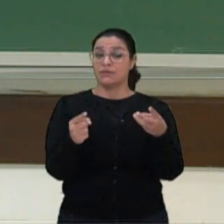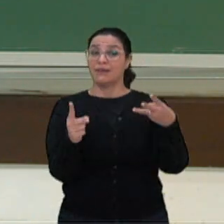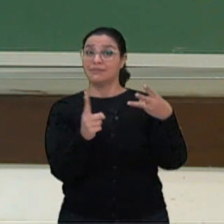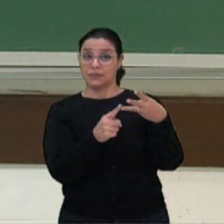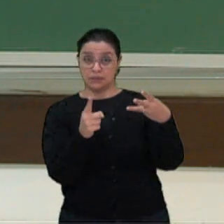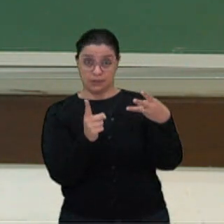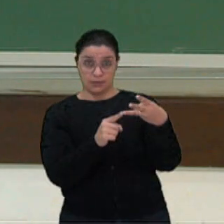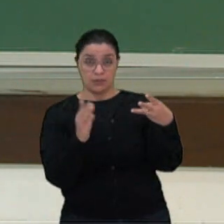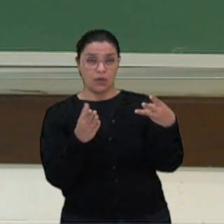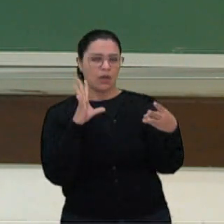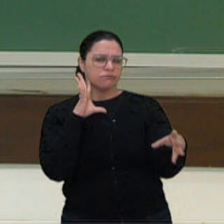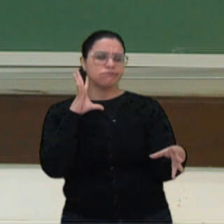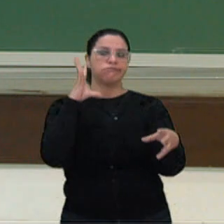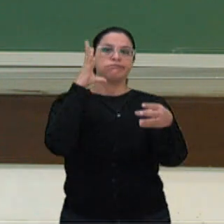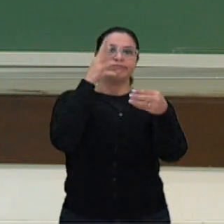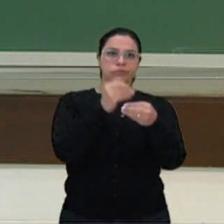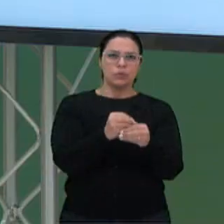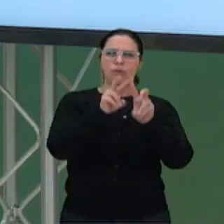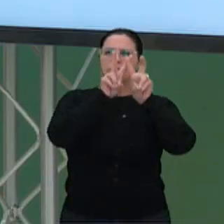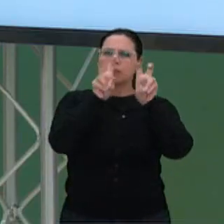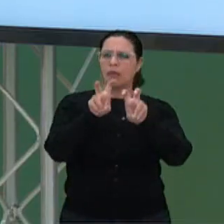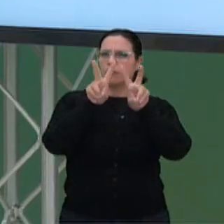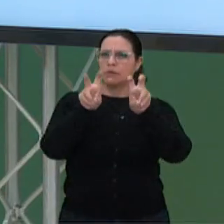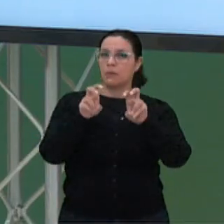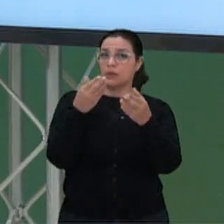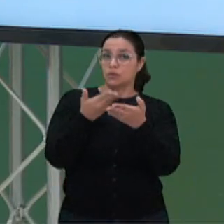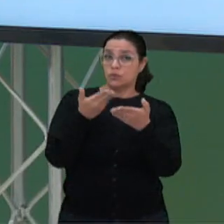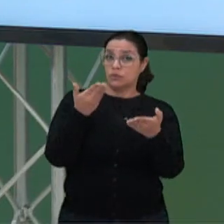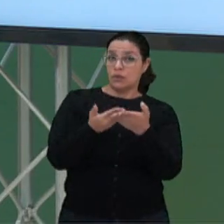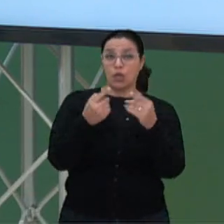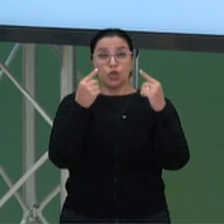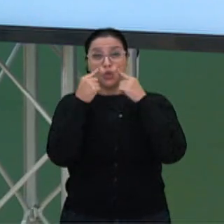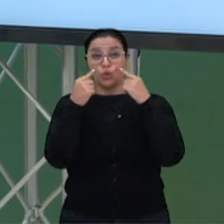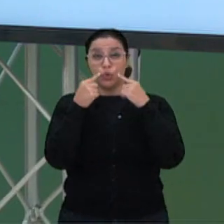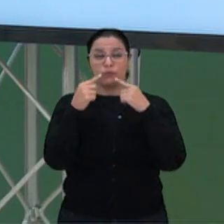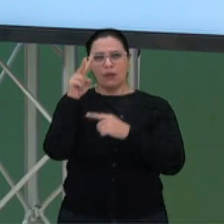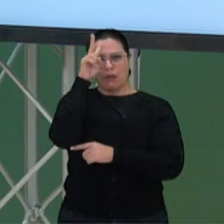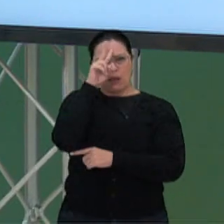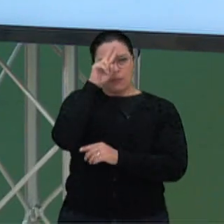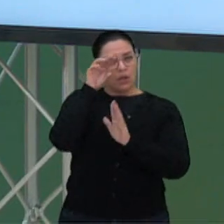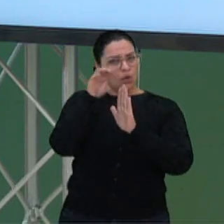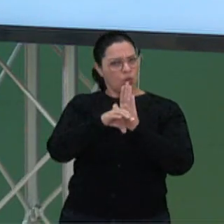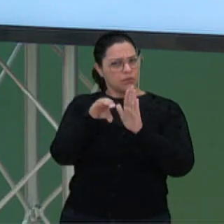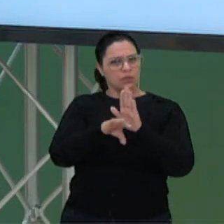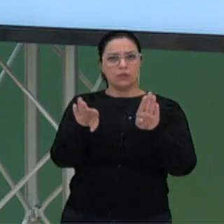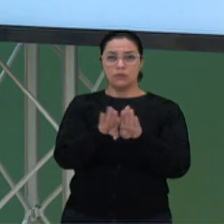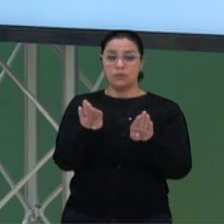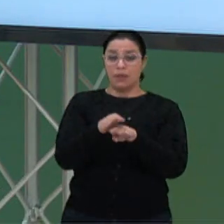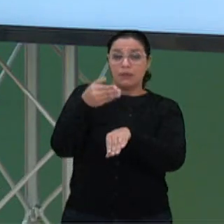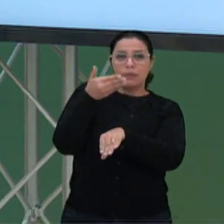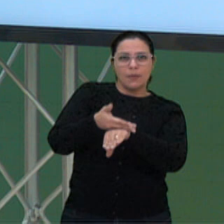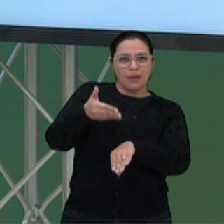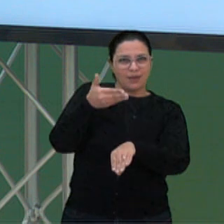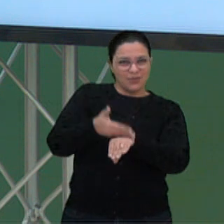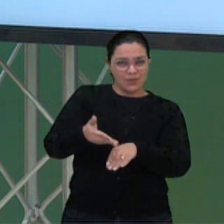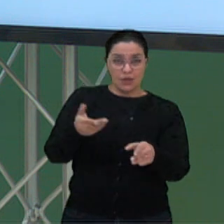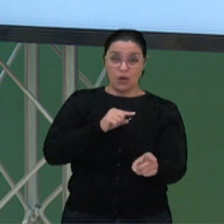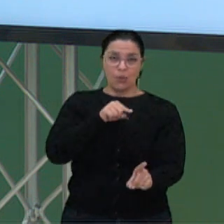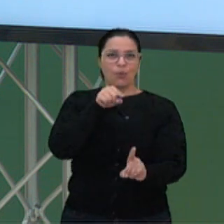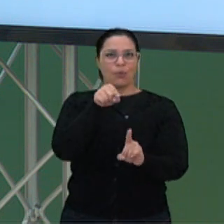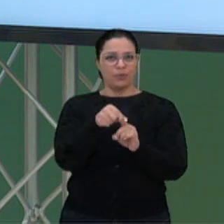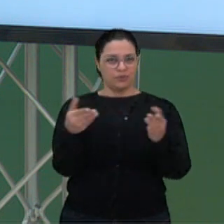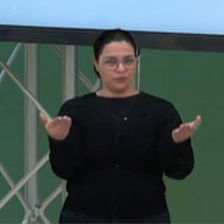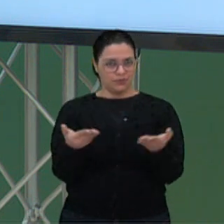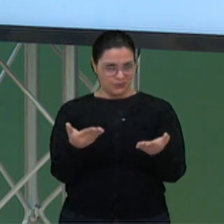terceira, para recapitular os temas estudados, esclarecer dúvidas, relembrar conceitos e exercitar é o nosso